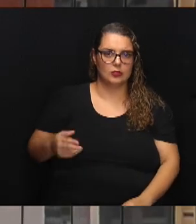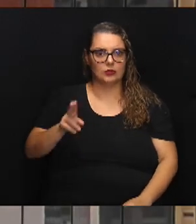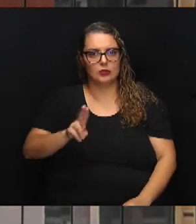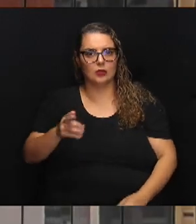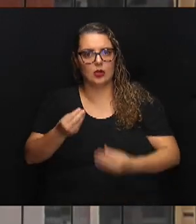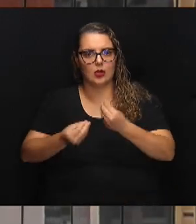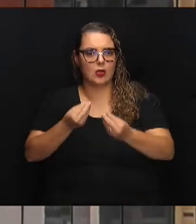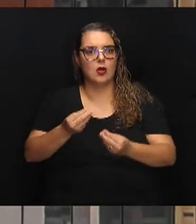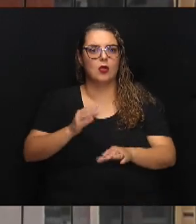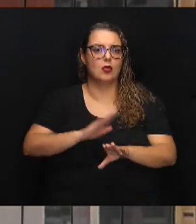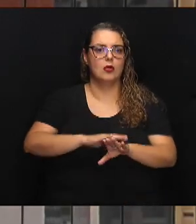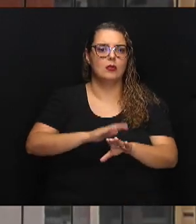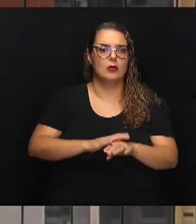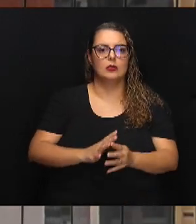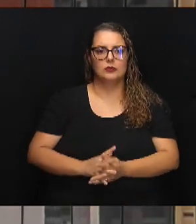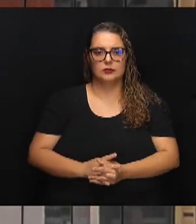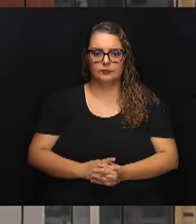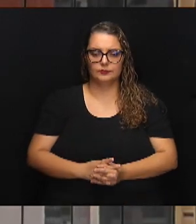Como é que vai funcionar?